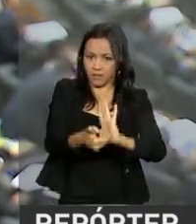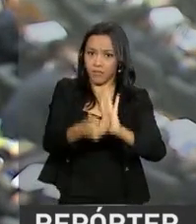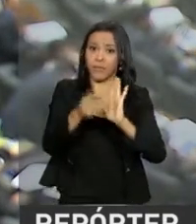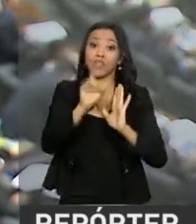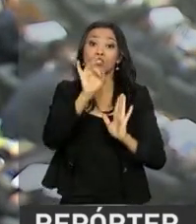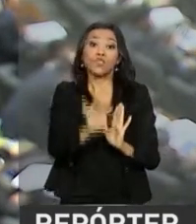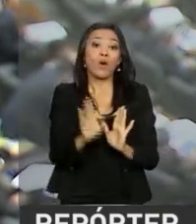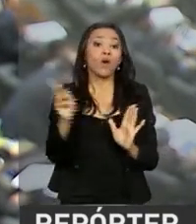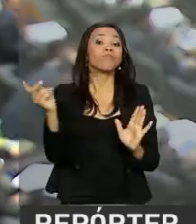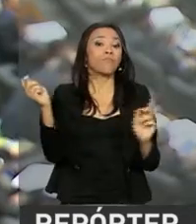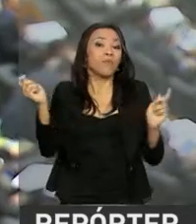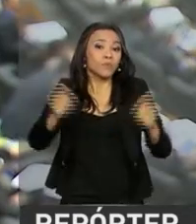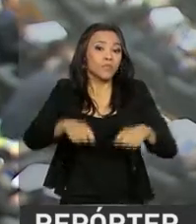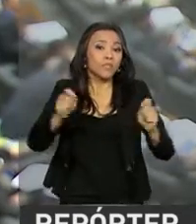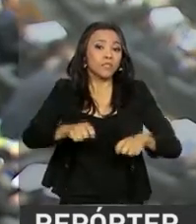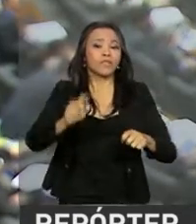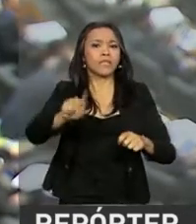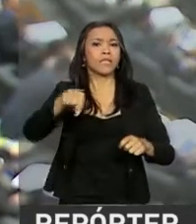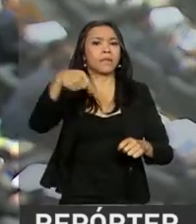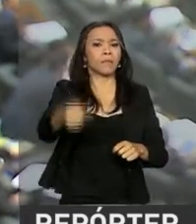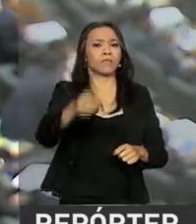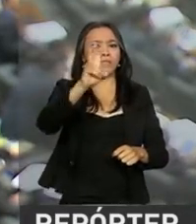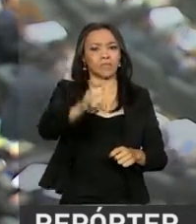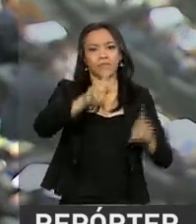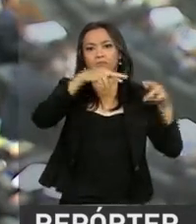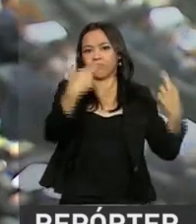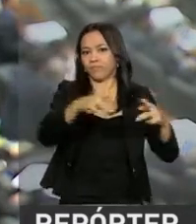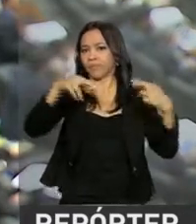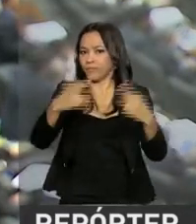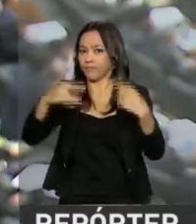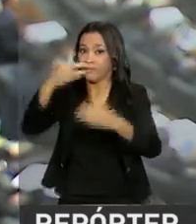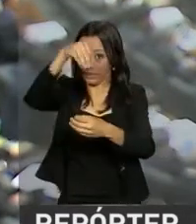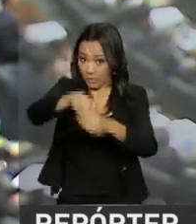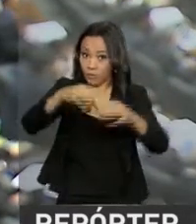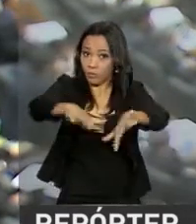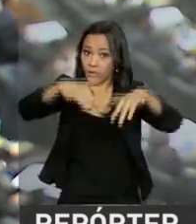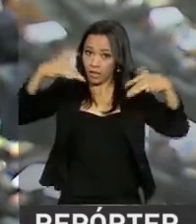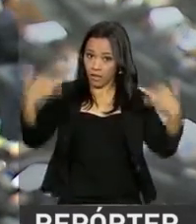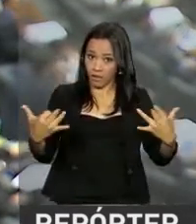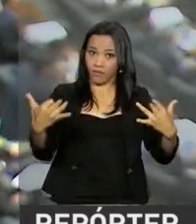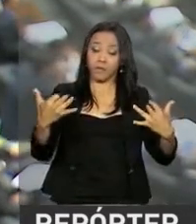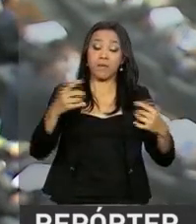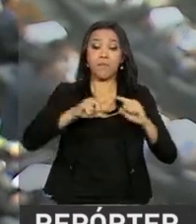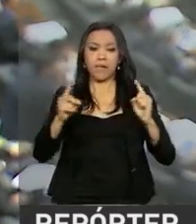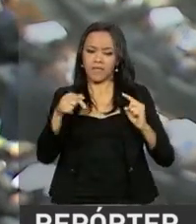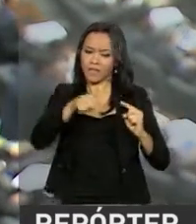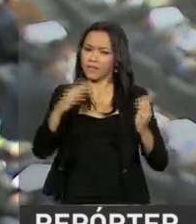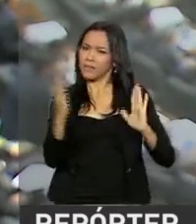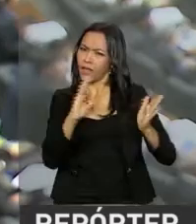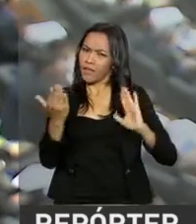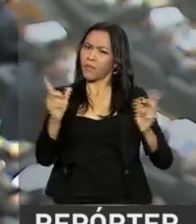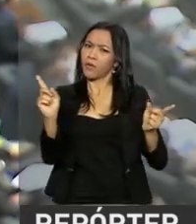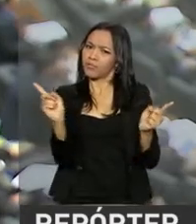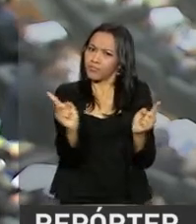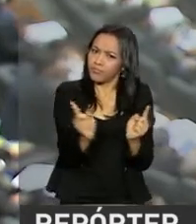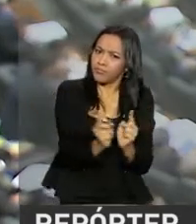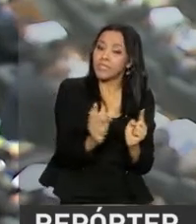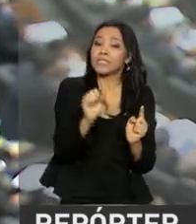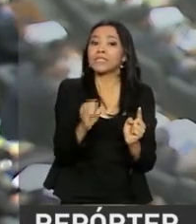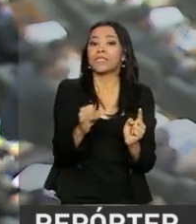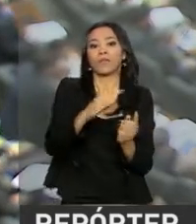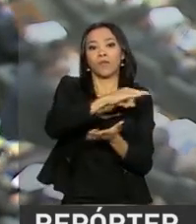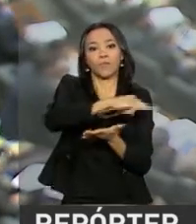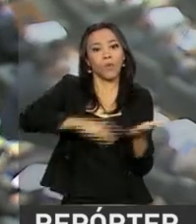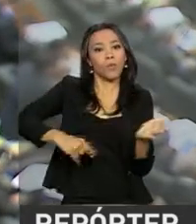votação só pode ocorrer depois de 5 sessões no plenário. Mas esse intervalo pode cair caso haja um